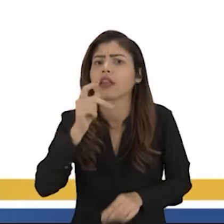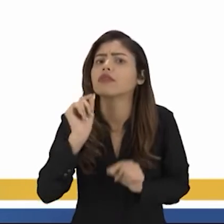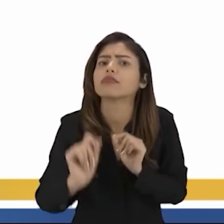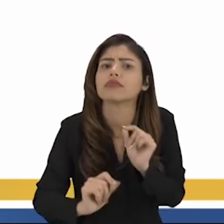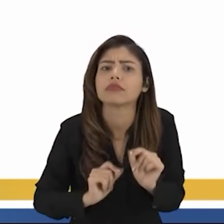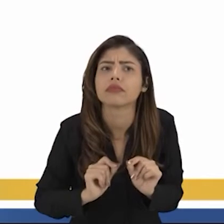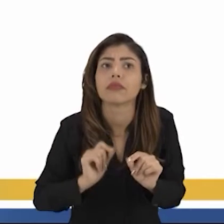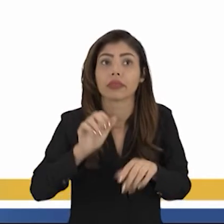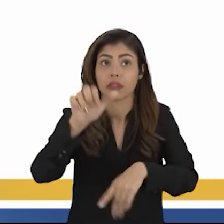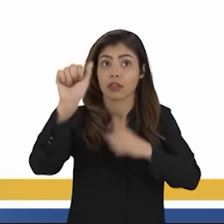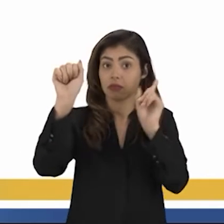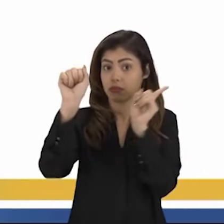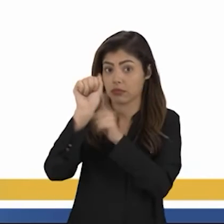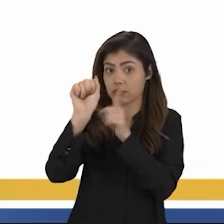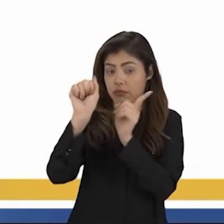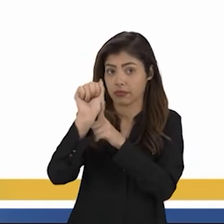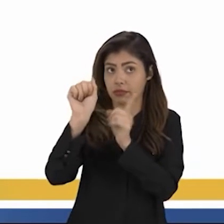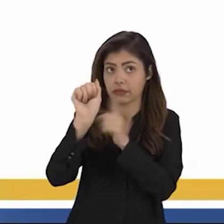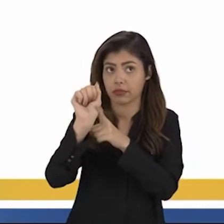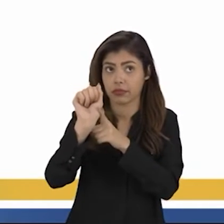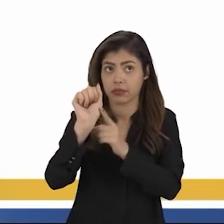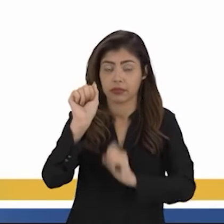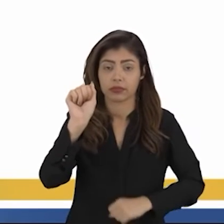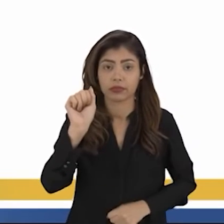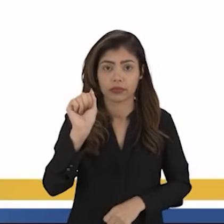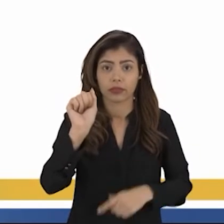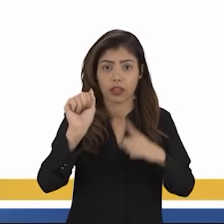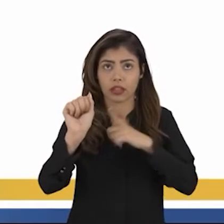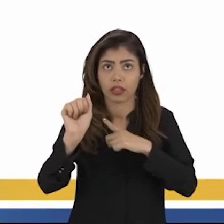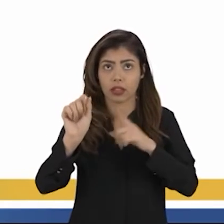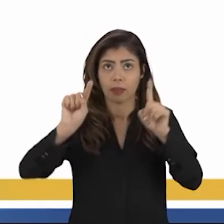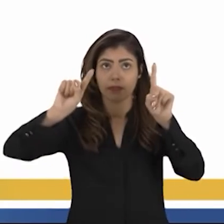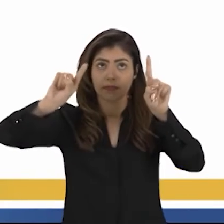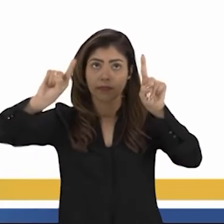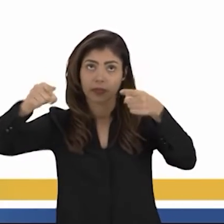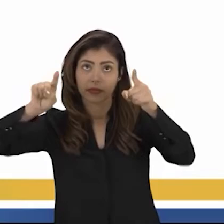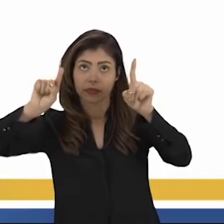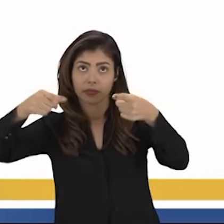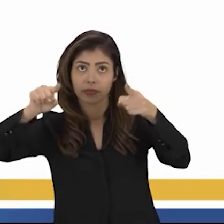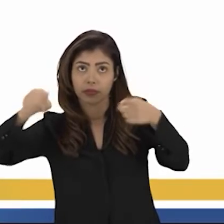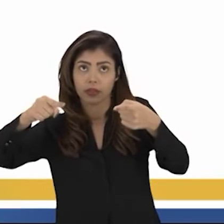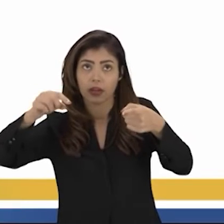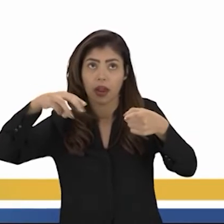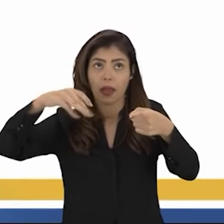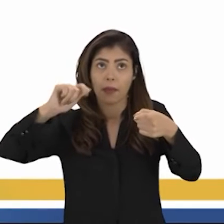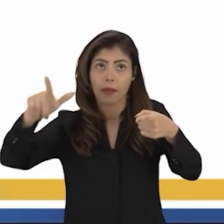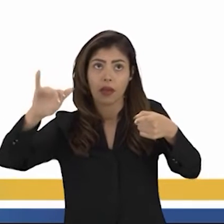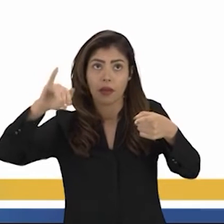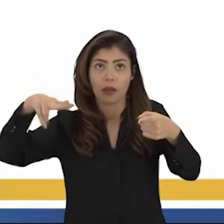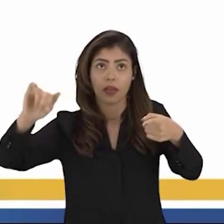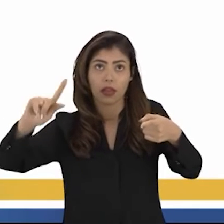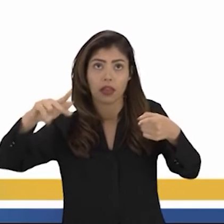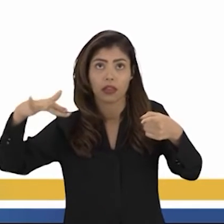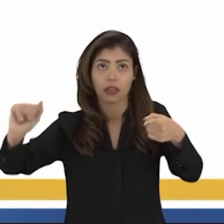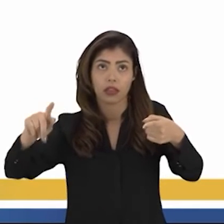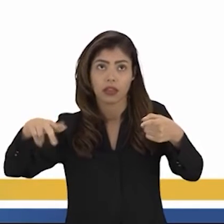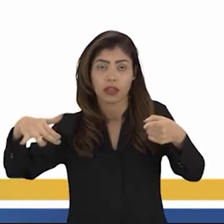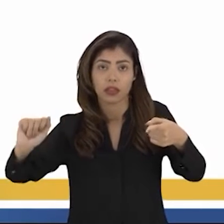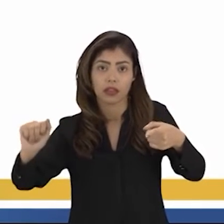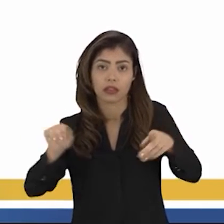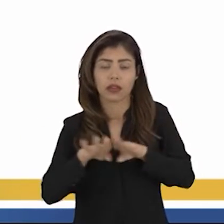está. Letra A. Observem que tem intercalado aí bem empregada, mal empregada, bem empregada, mal